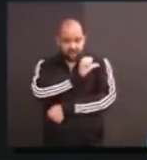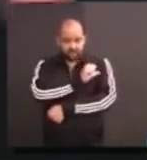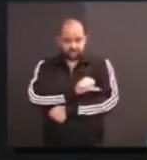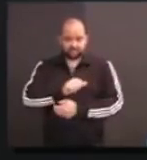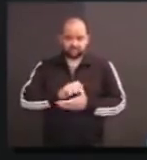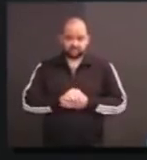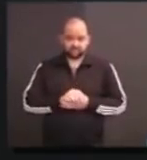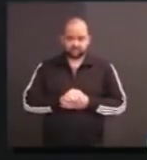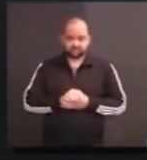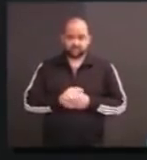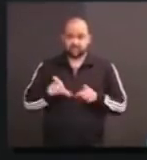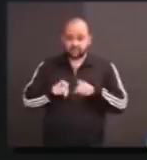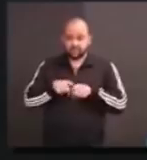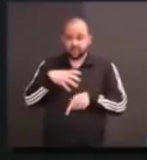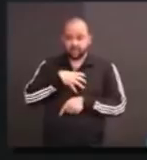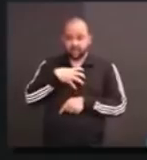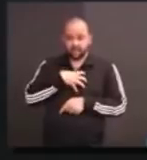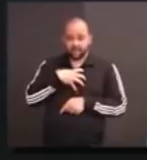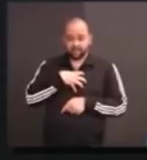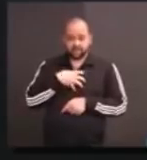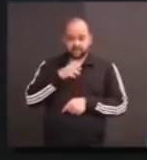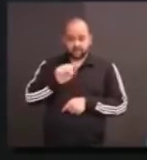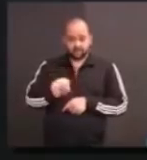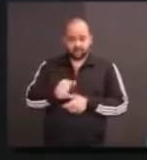fundar Salvador.